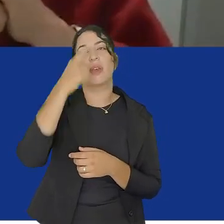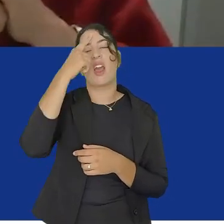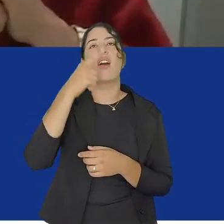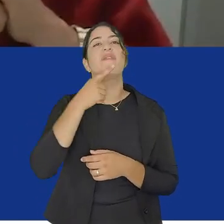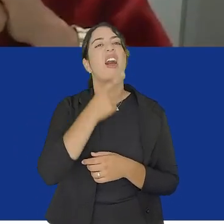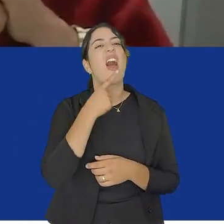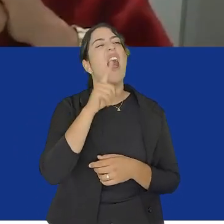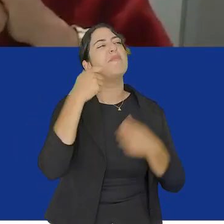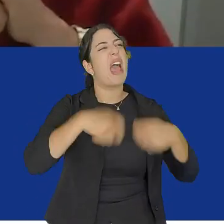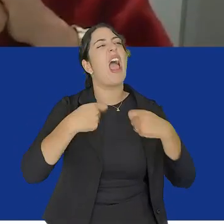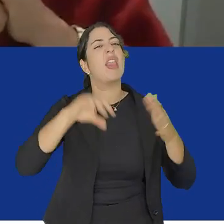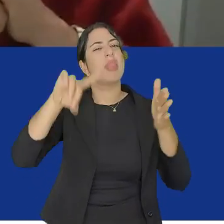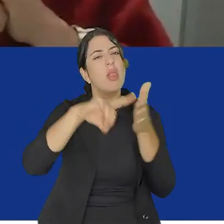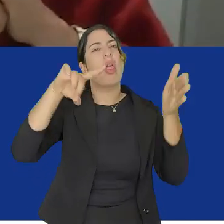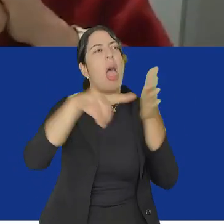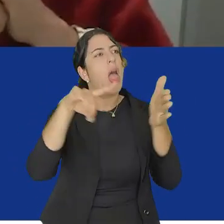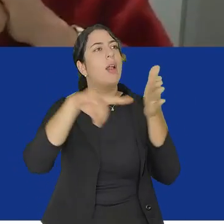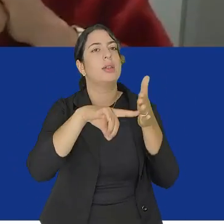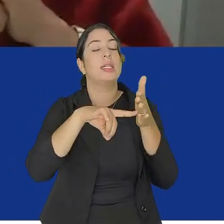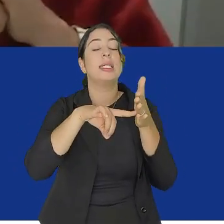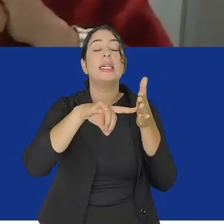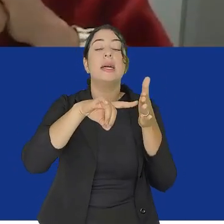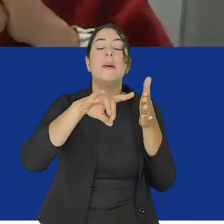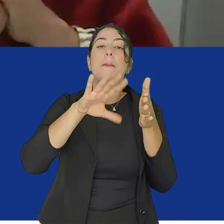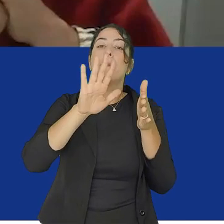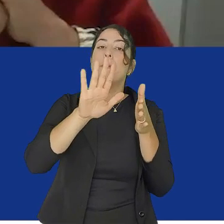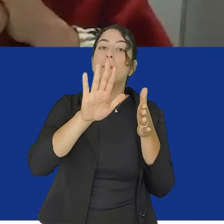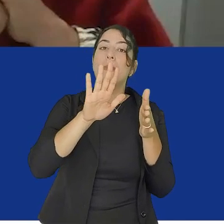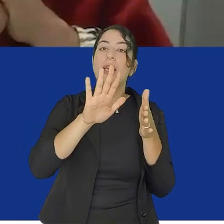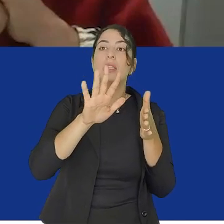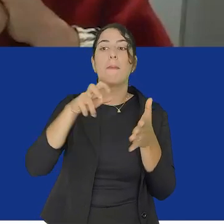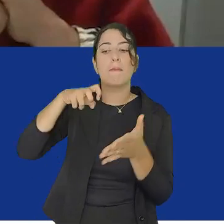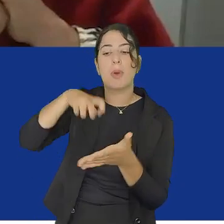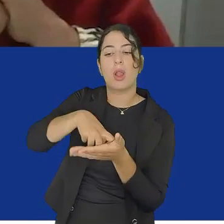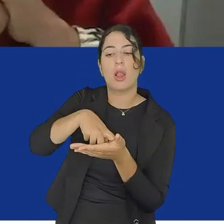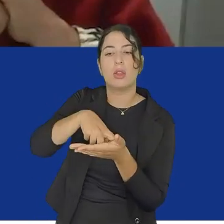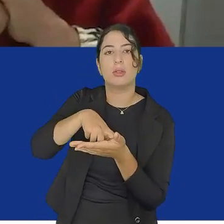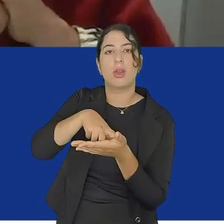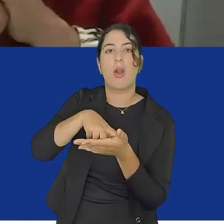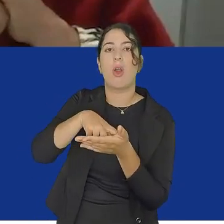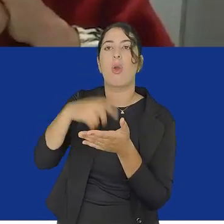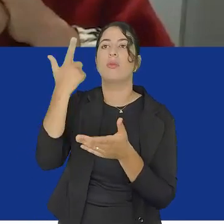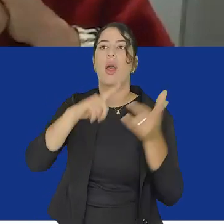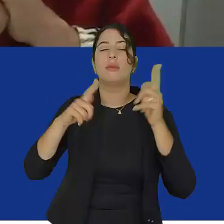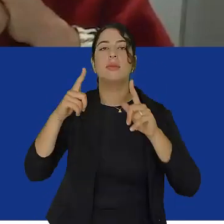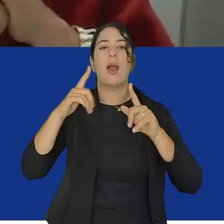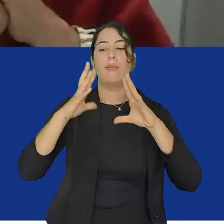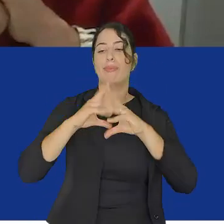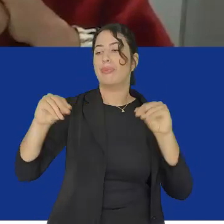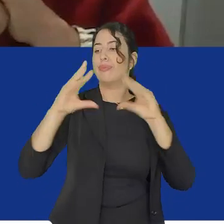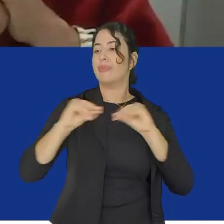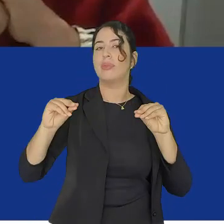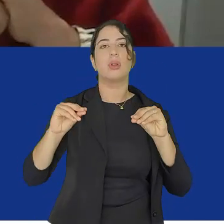denuncie, denuncie, você traz este lugar de que, como se a punição resolvesse todos os nossos problemas. Eu